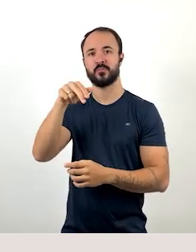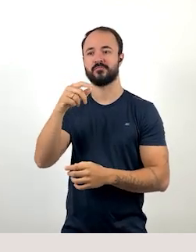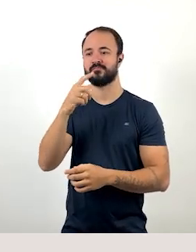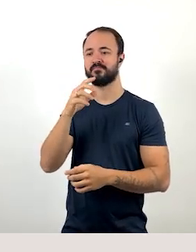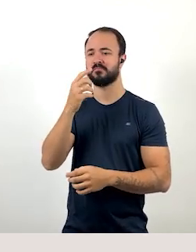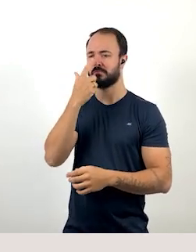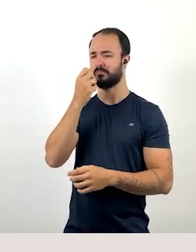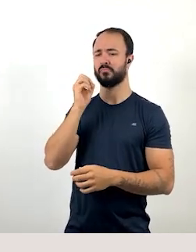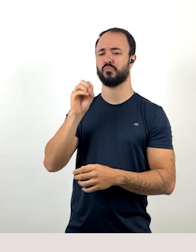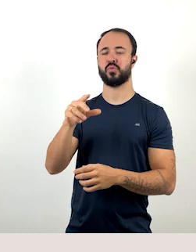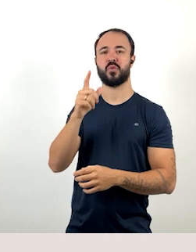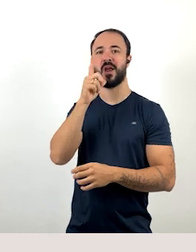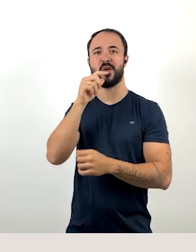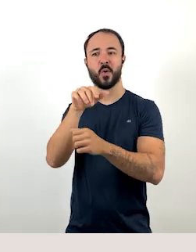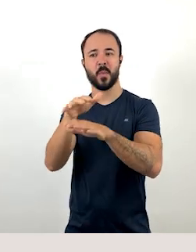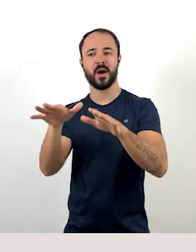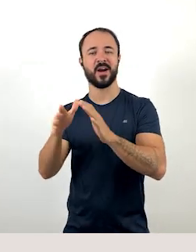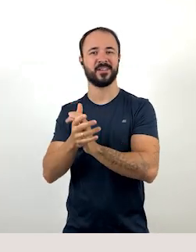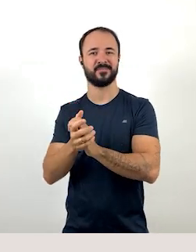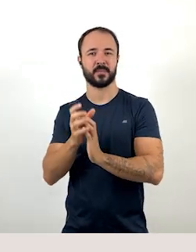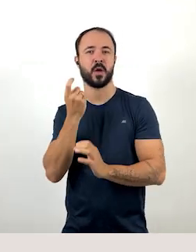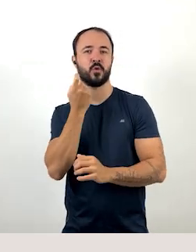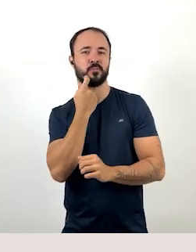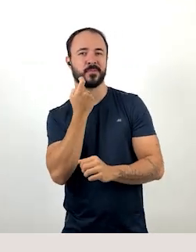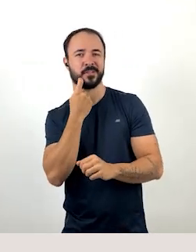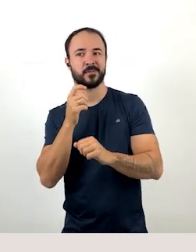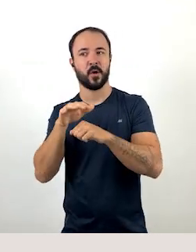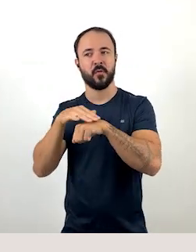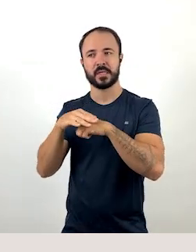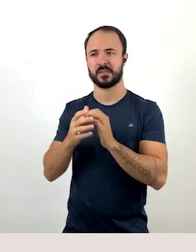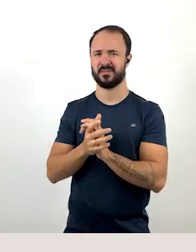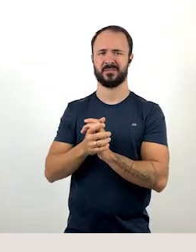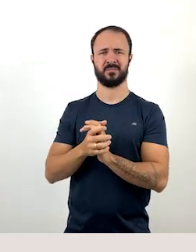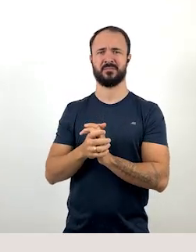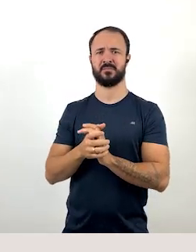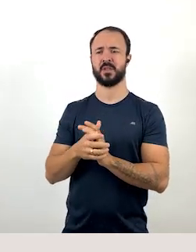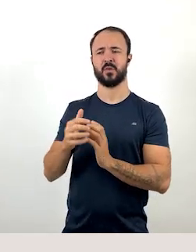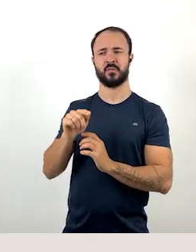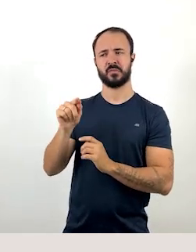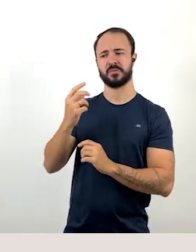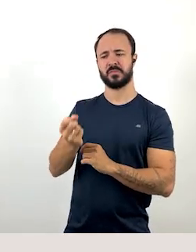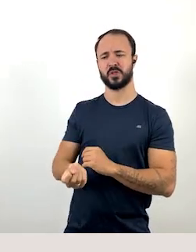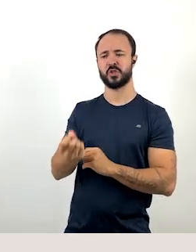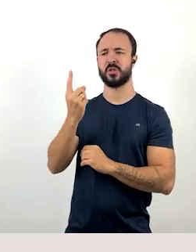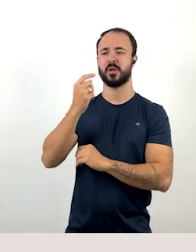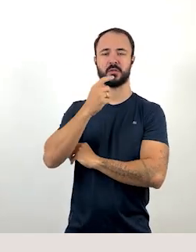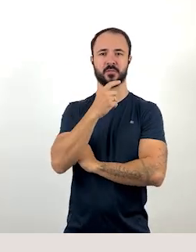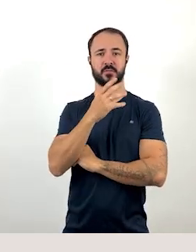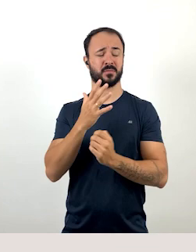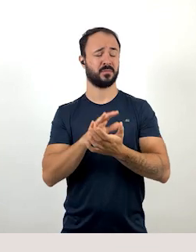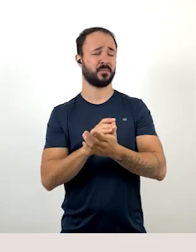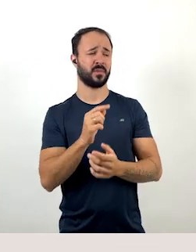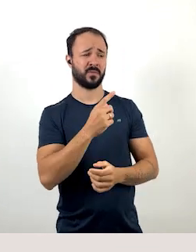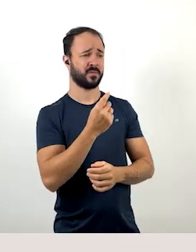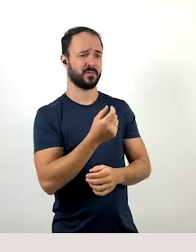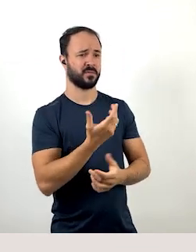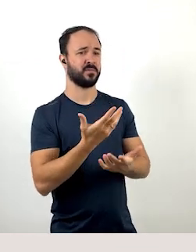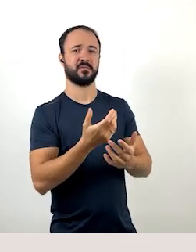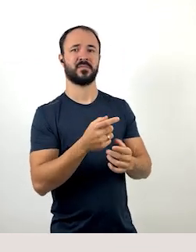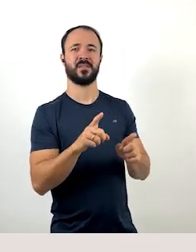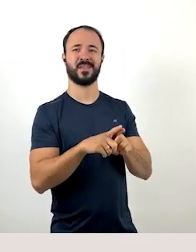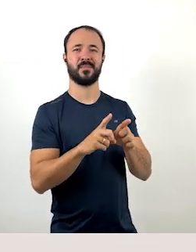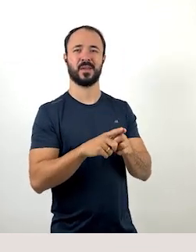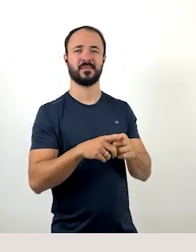peixinhos conversando, ó. Sei não. Você anda muito estranho ultimamente. O outro peixinho. E você, falando